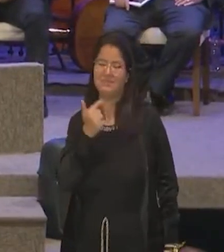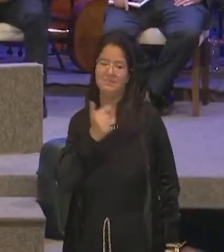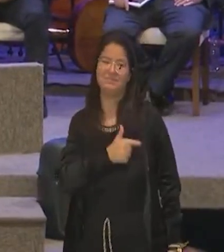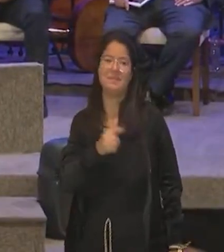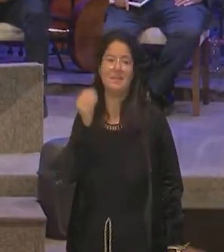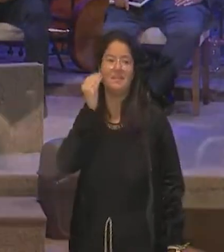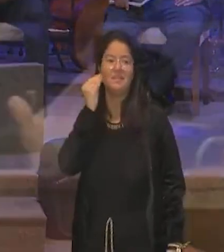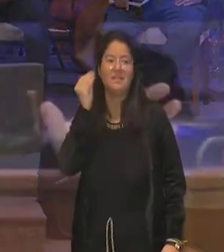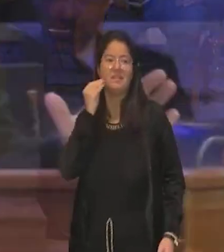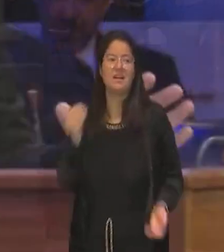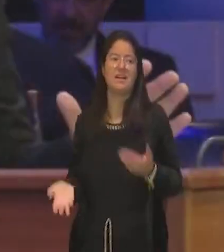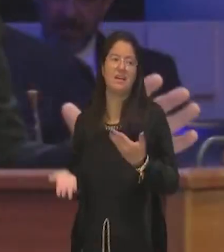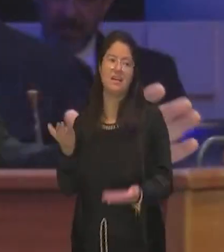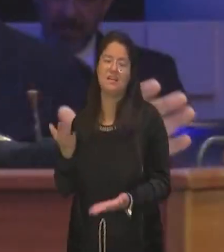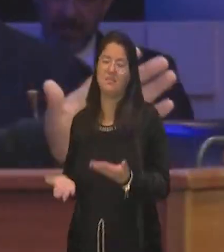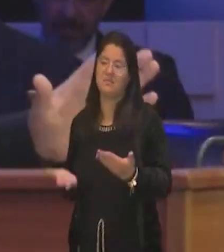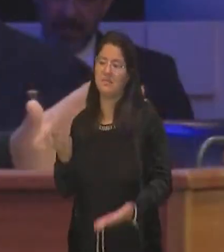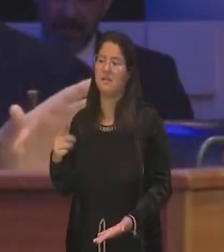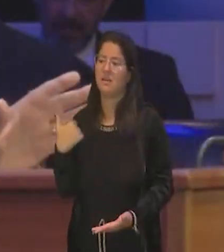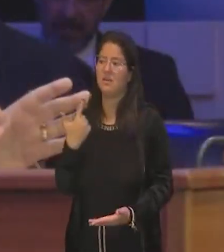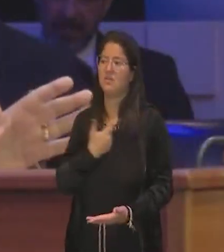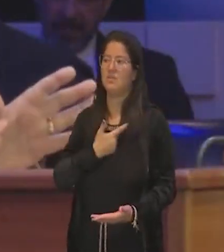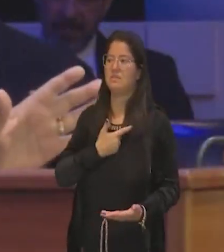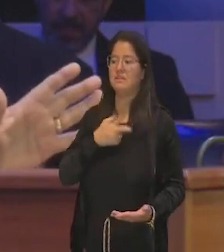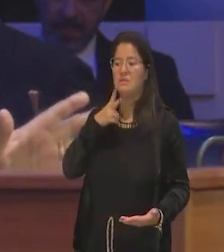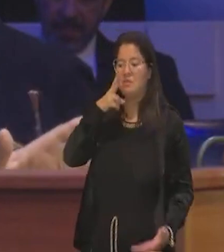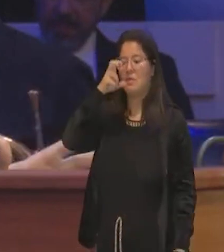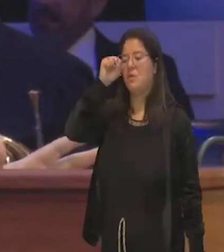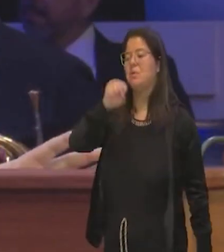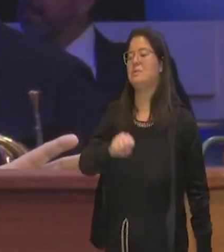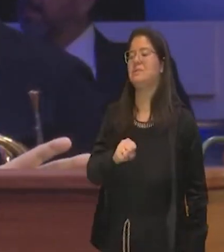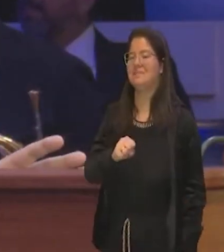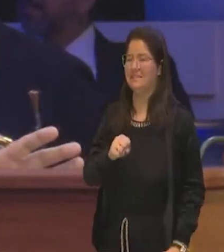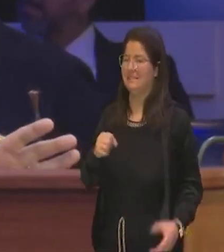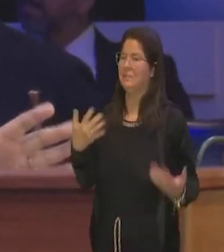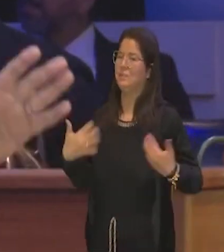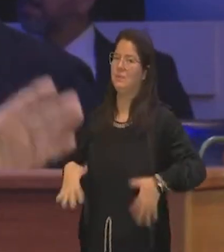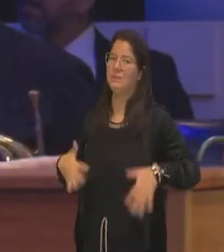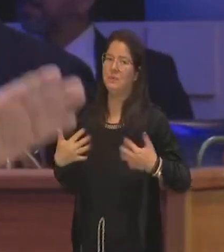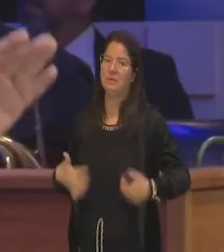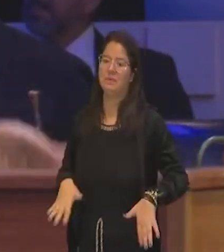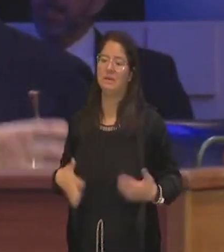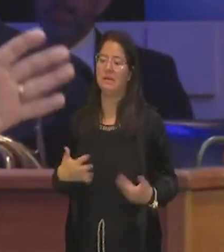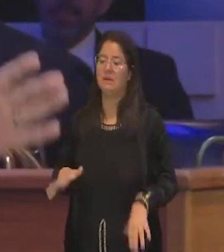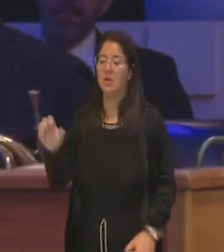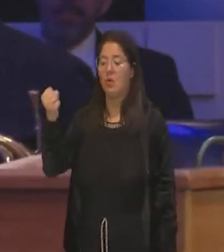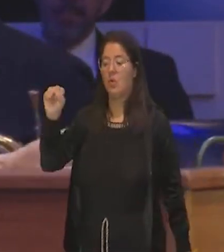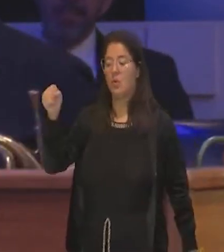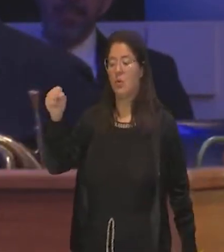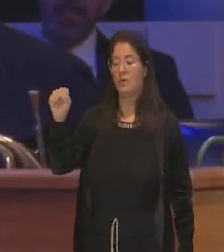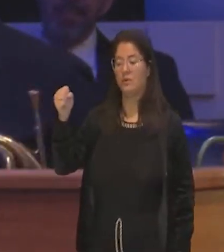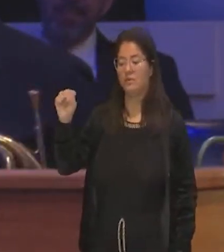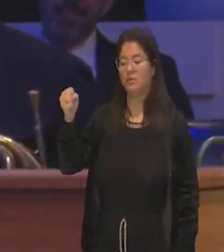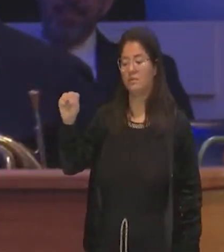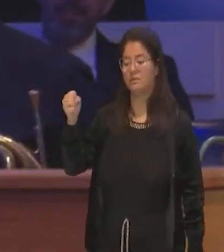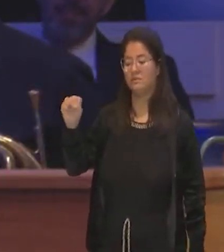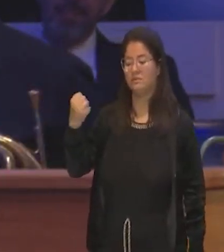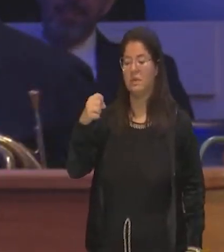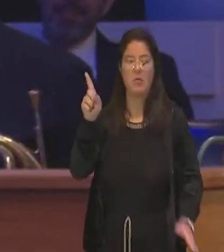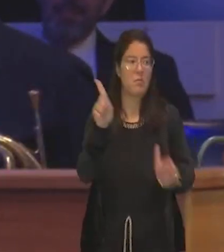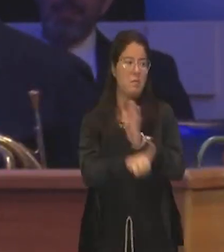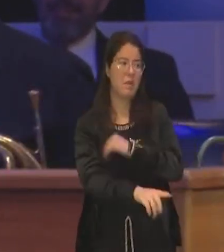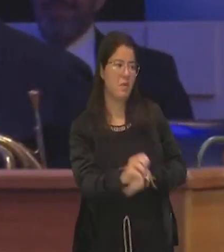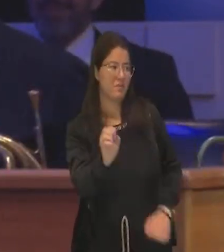tentar equilibrar as nossas forças nesse sentido. Não dado ao vinho, não vou nem te